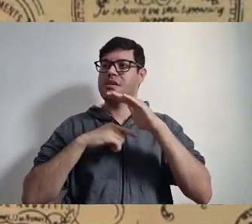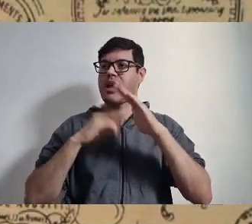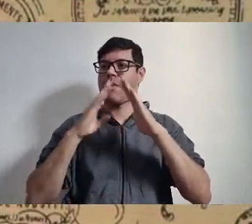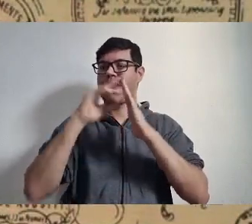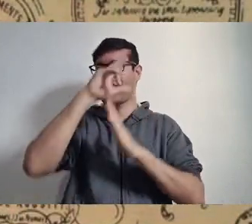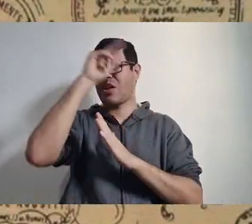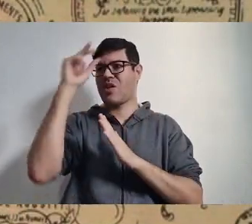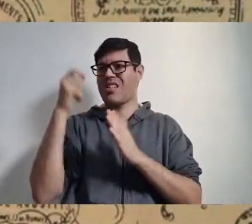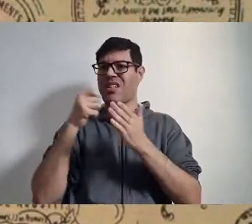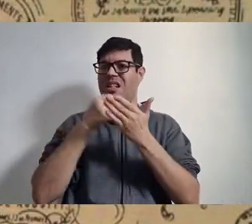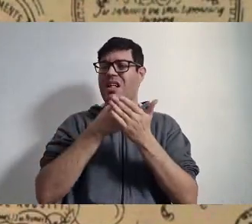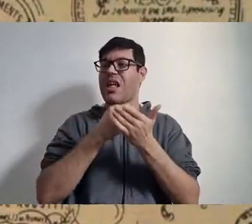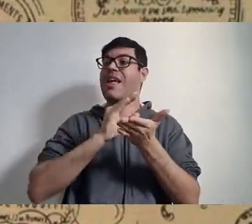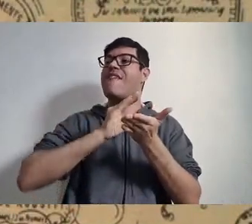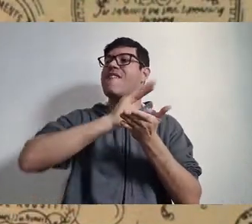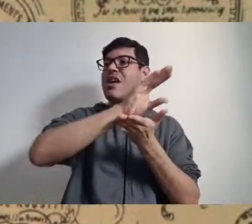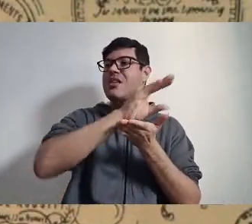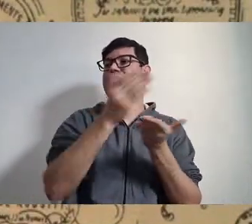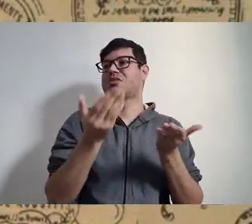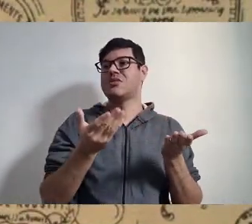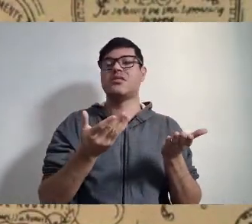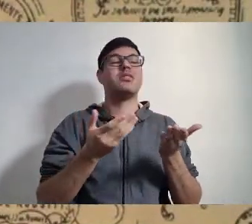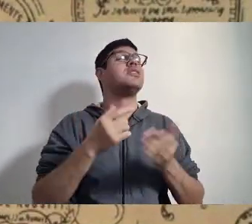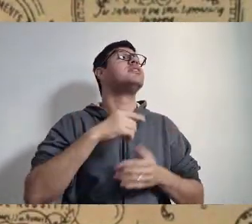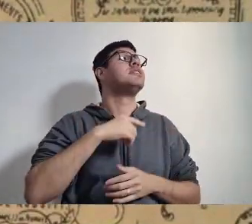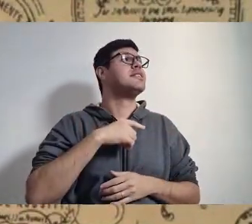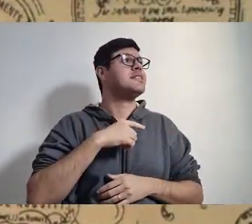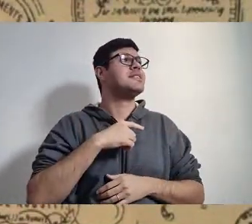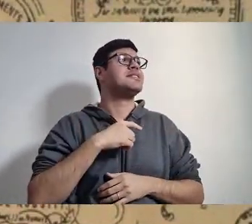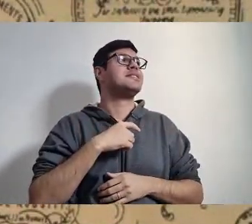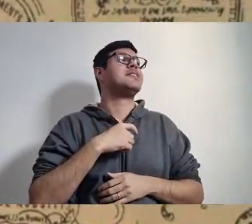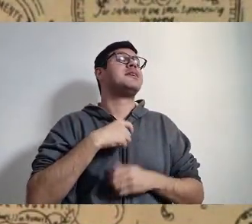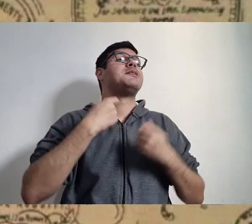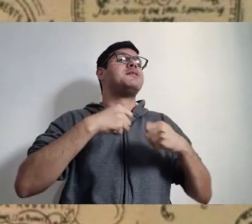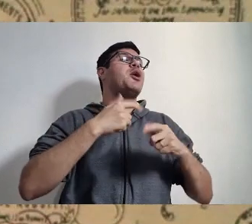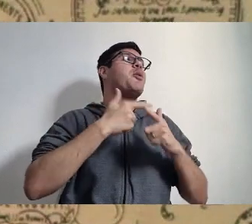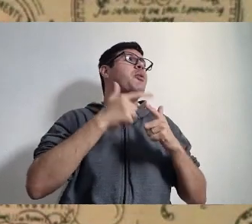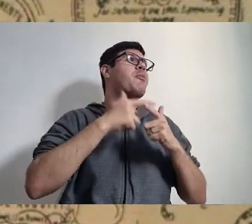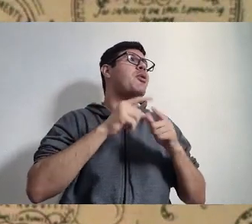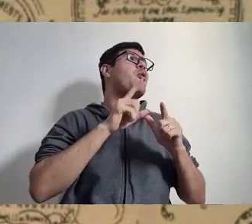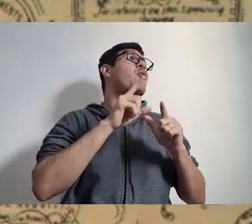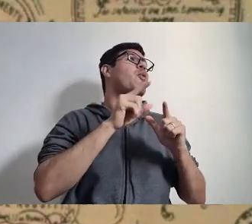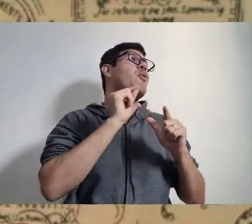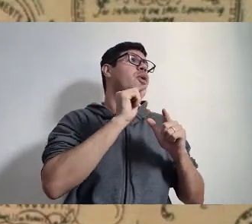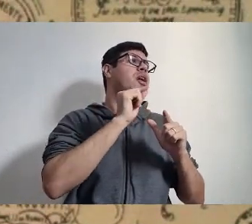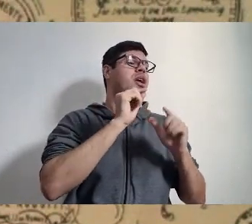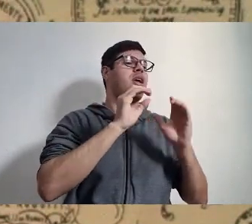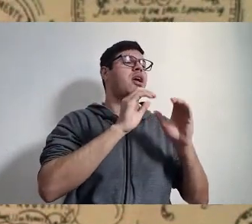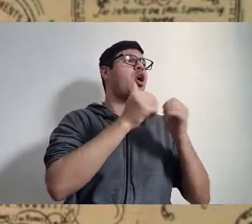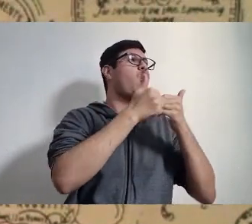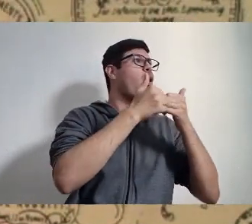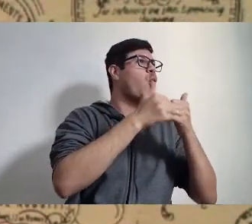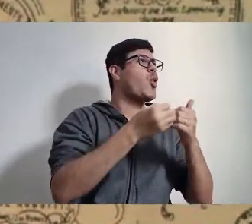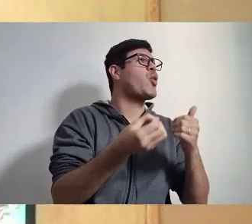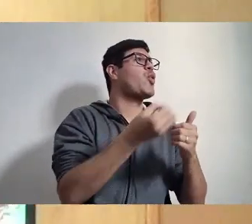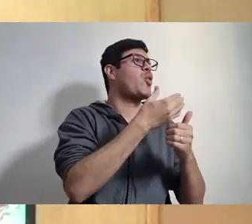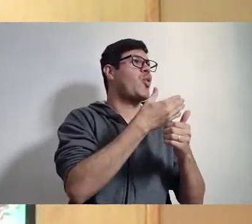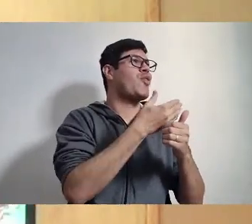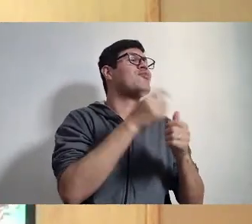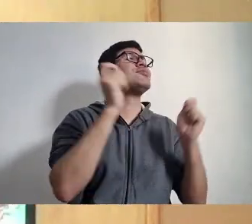que põe dinheiro lá, não é? Sim, mas que nessas dívidas seja colocado pelo menos ônibus, né? Gil, dá para se